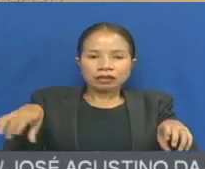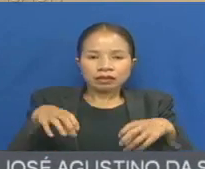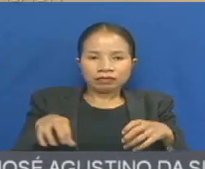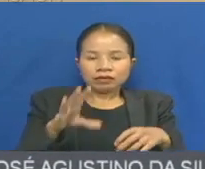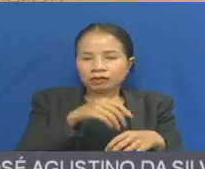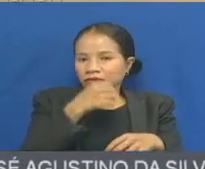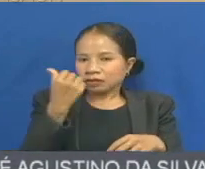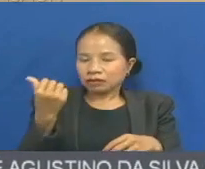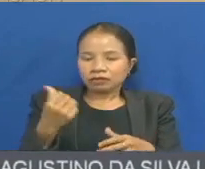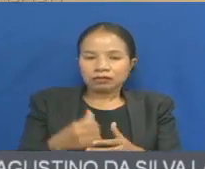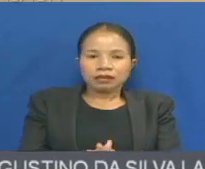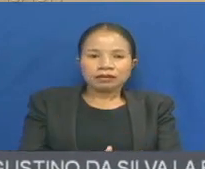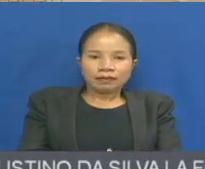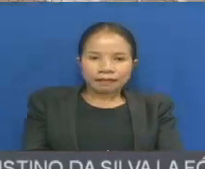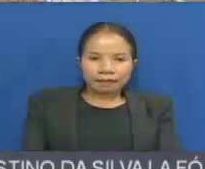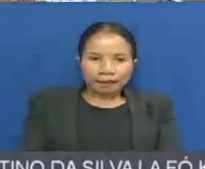no Celotan.